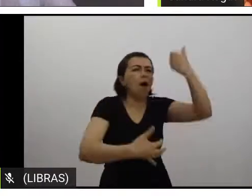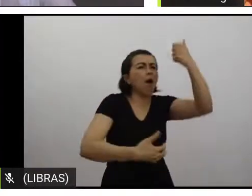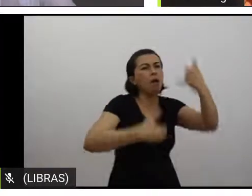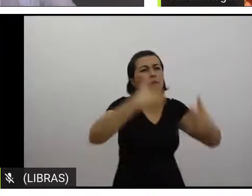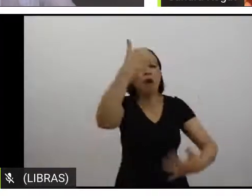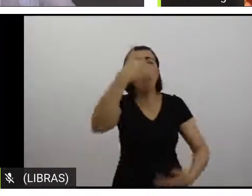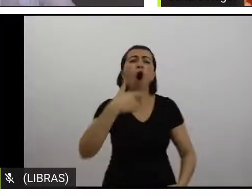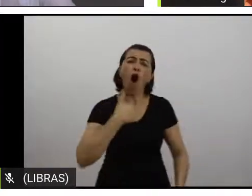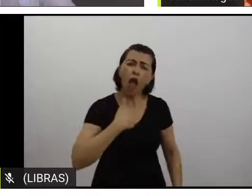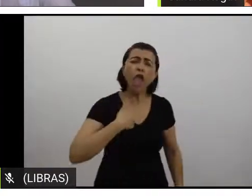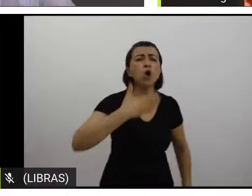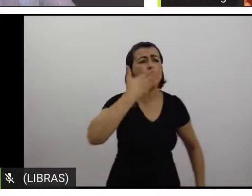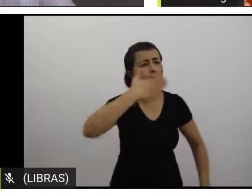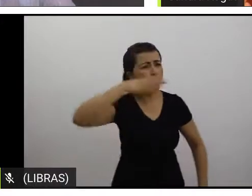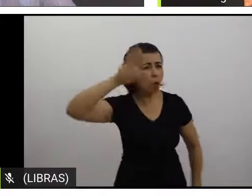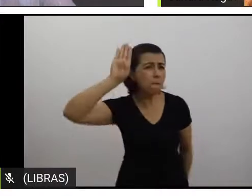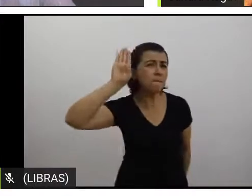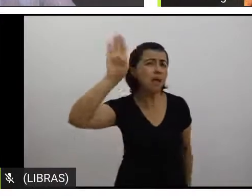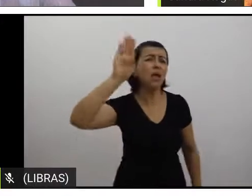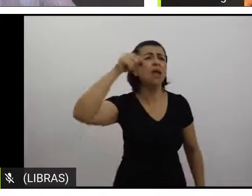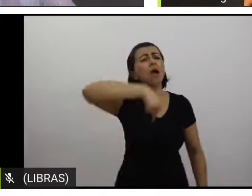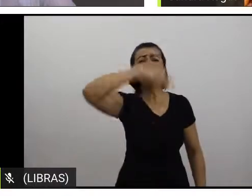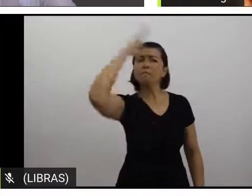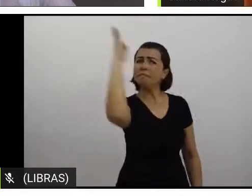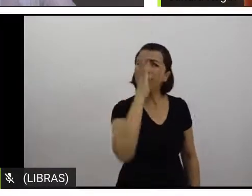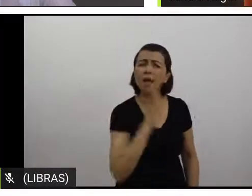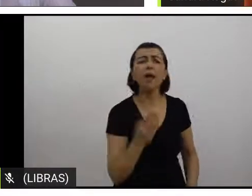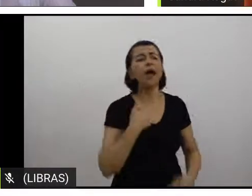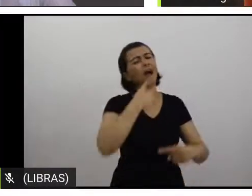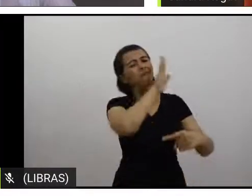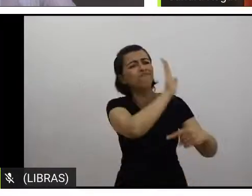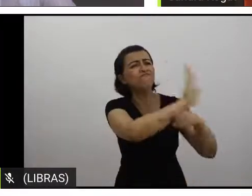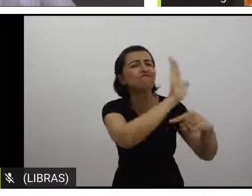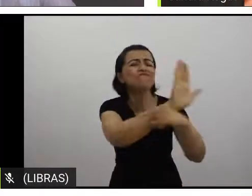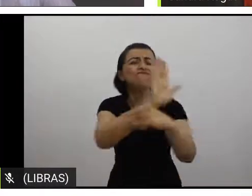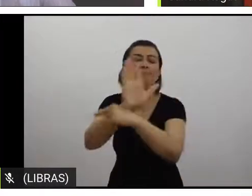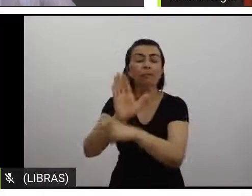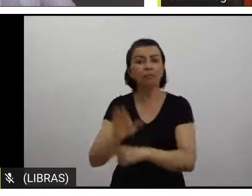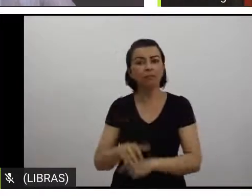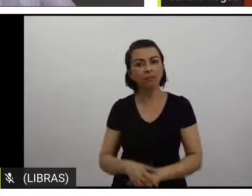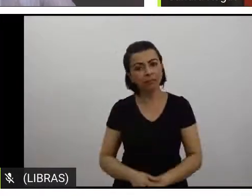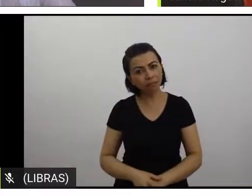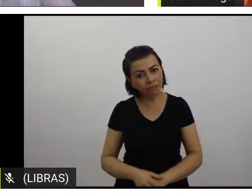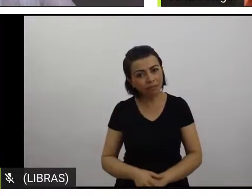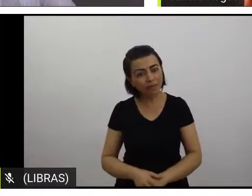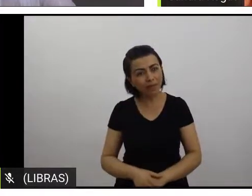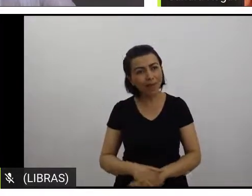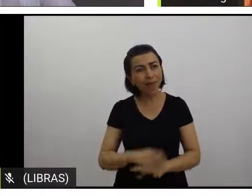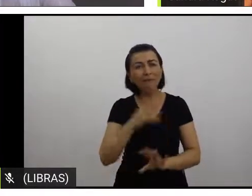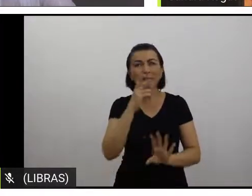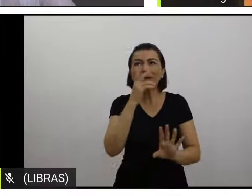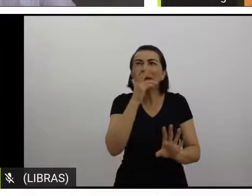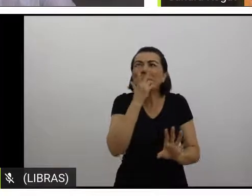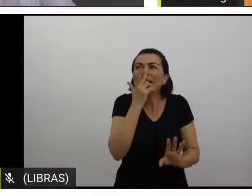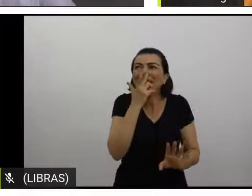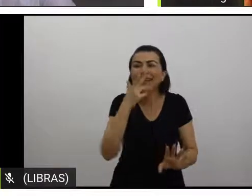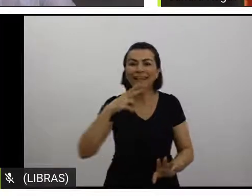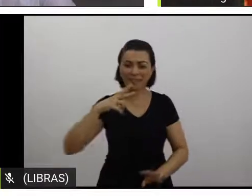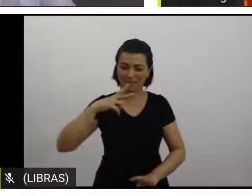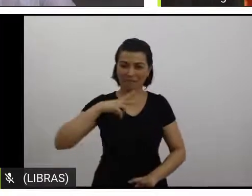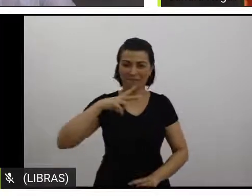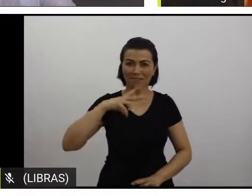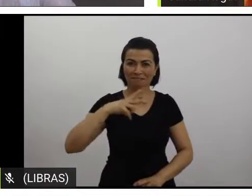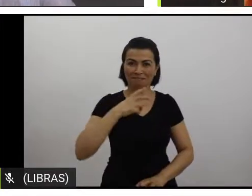genuínas, sinceras para o Brasil, que elas achavam. Então tinha um quê de confessionário, um quê de